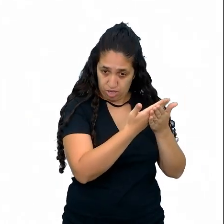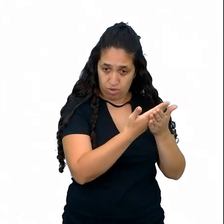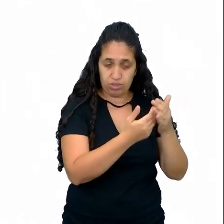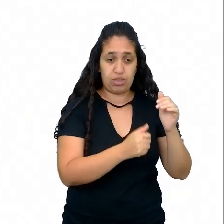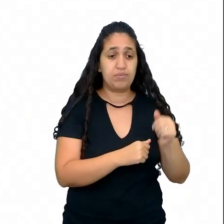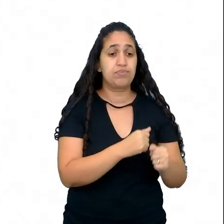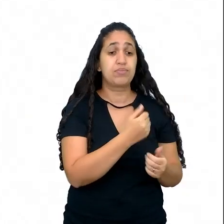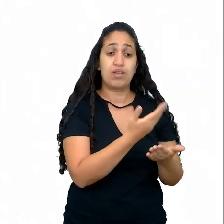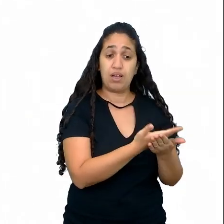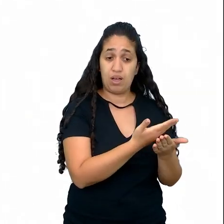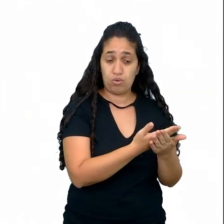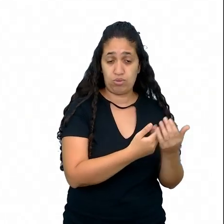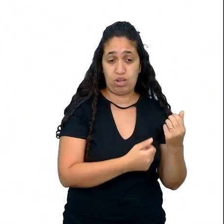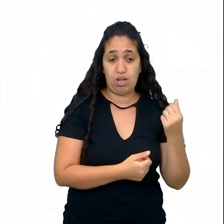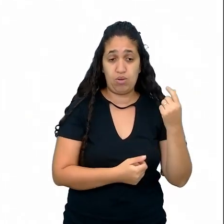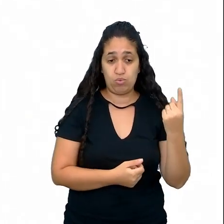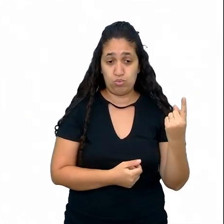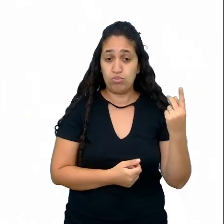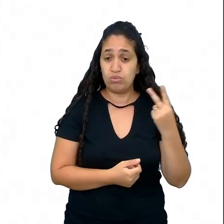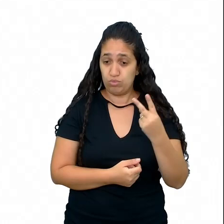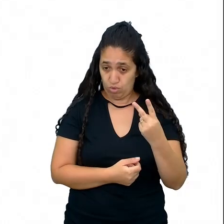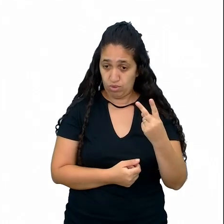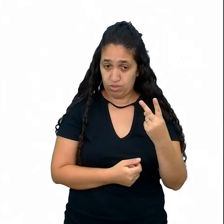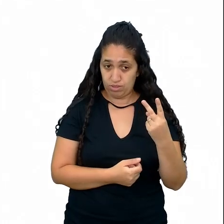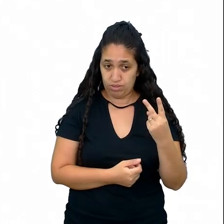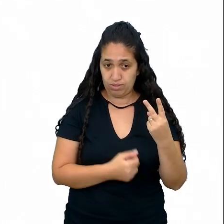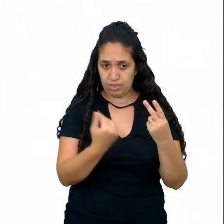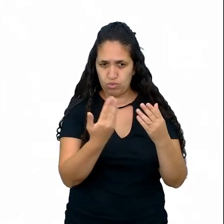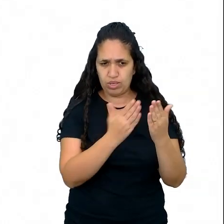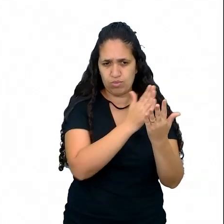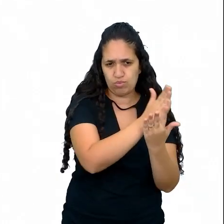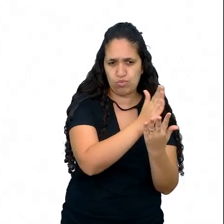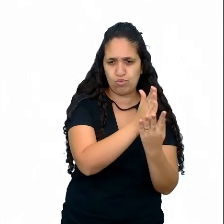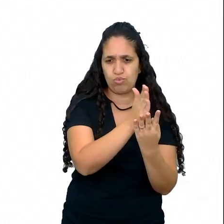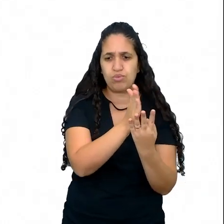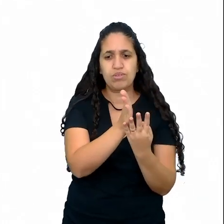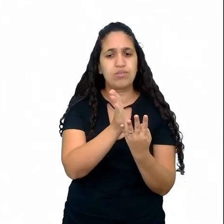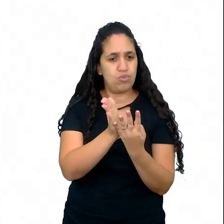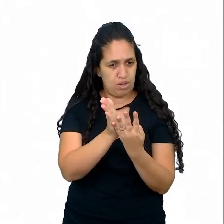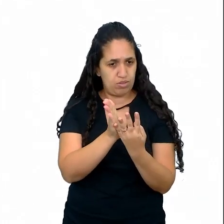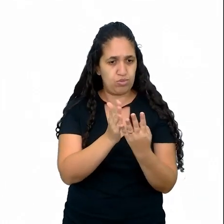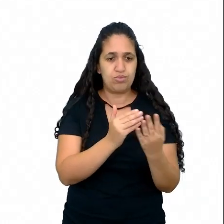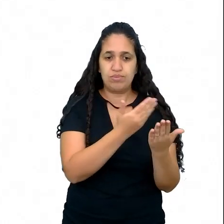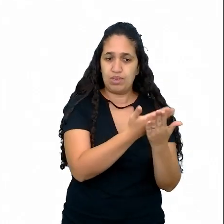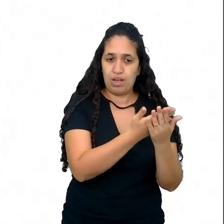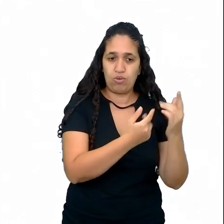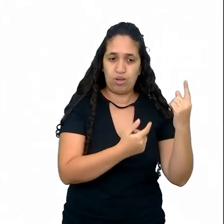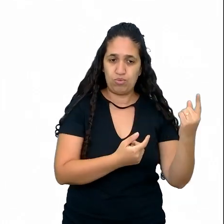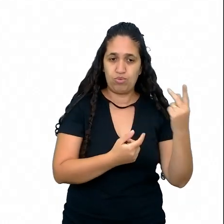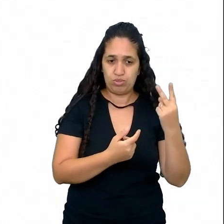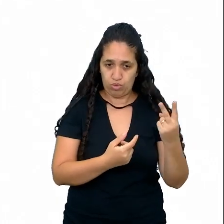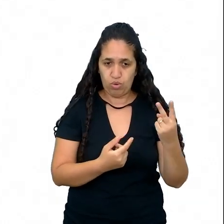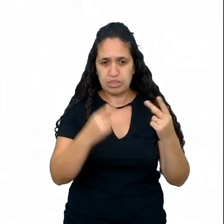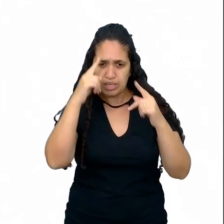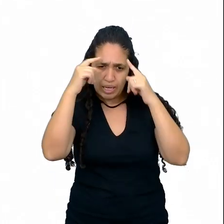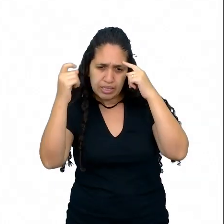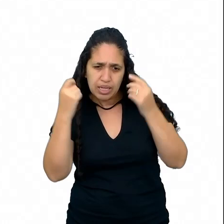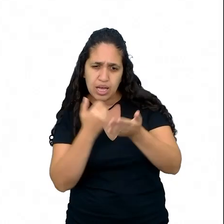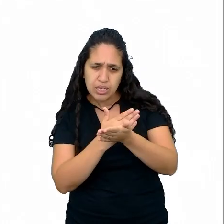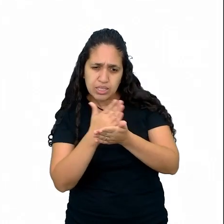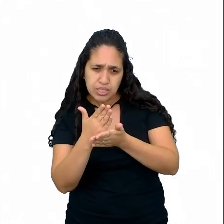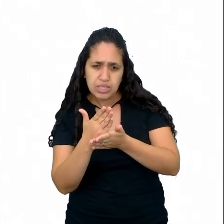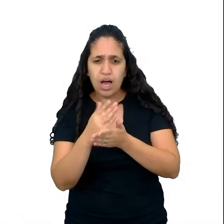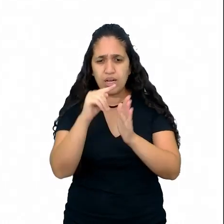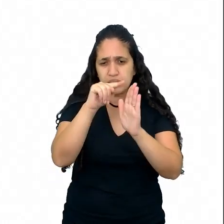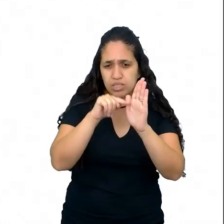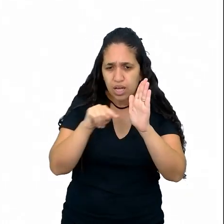Nós temos aí 4 componentes de aulas, ou seja, 4 blocos de aula, onde a primeira e a segunda vai falar sobre as ideias iniciais, sobre ângulos e polígonos.